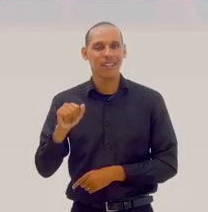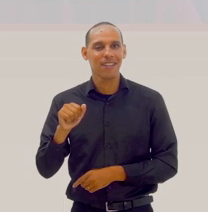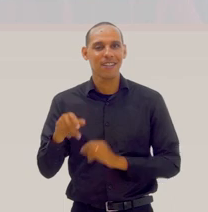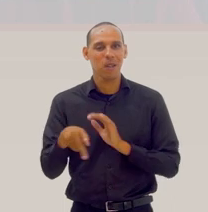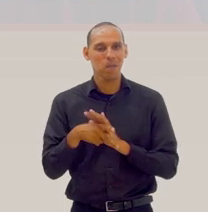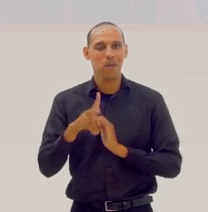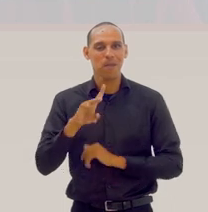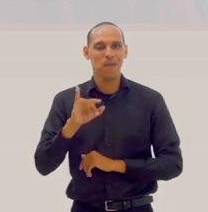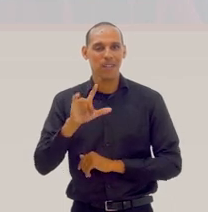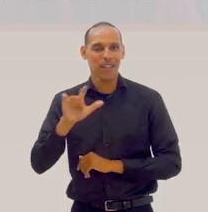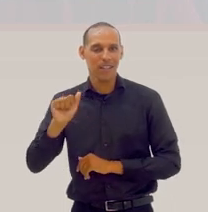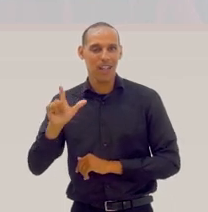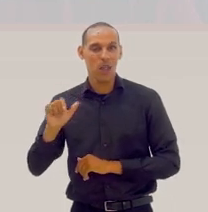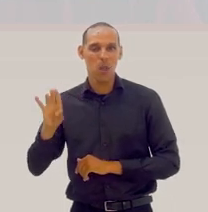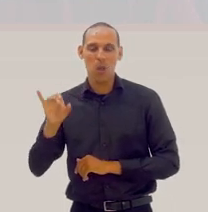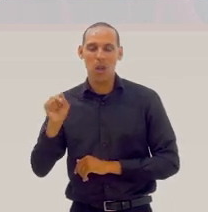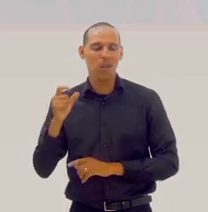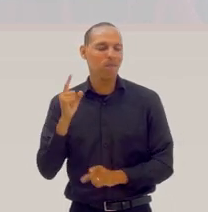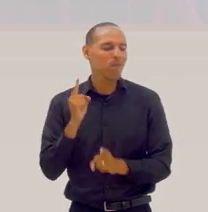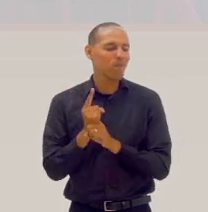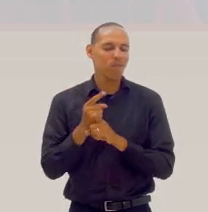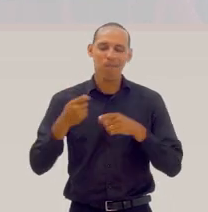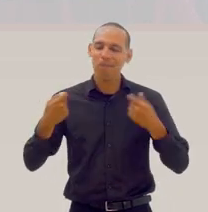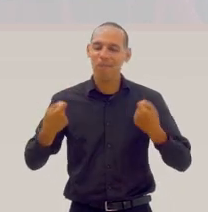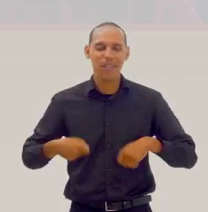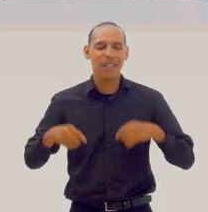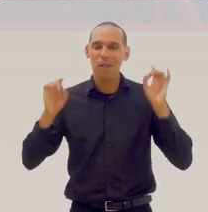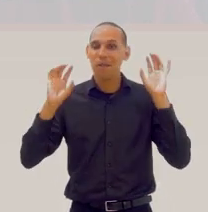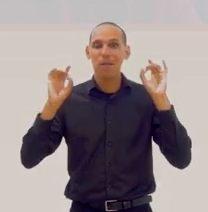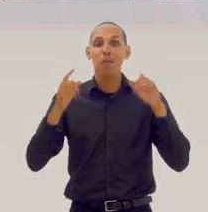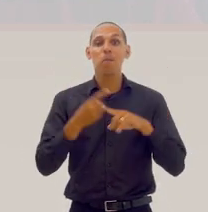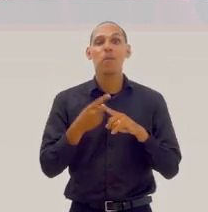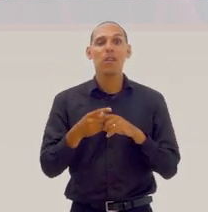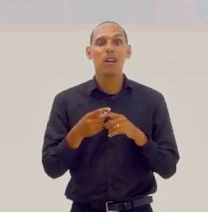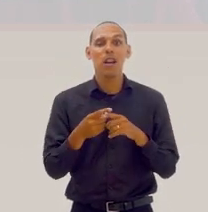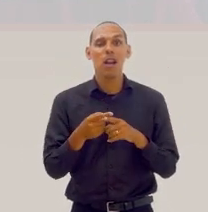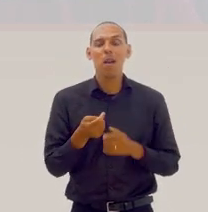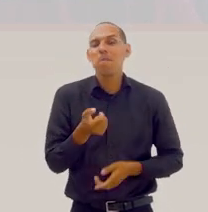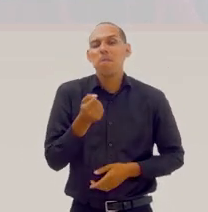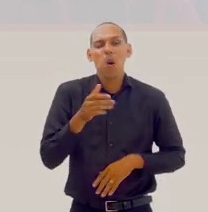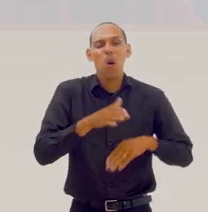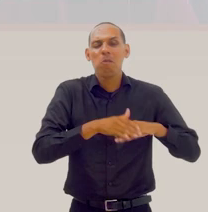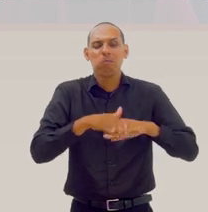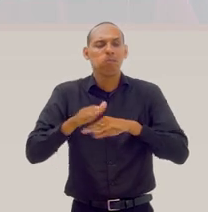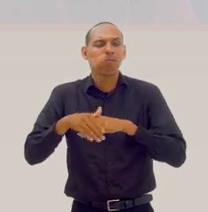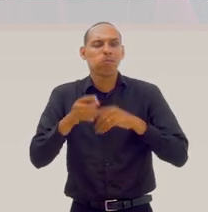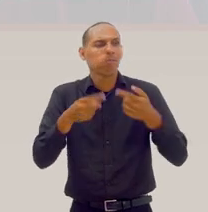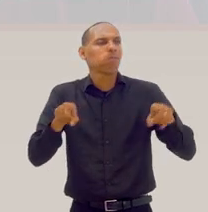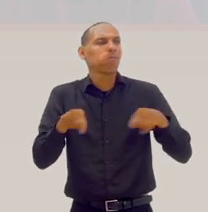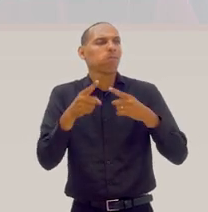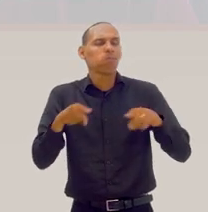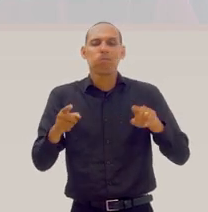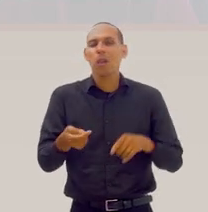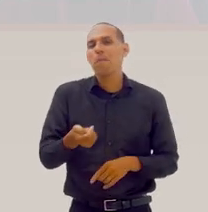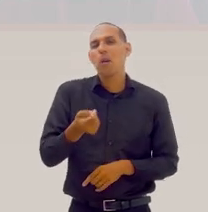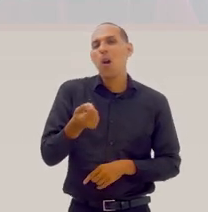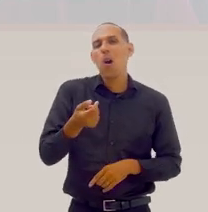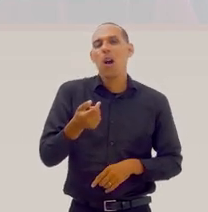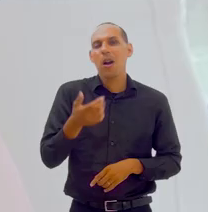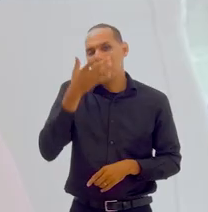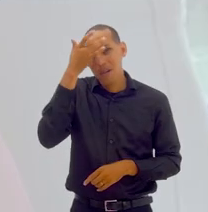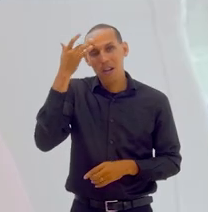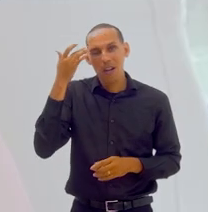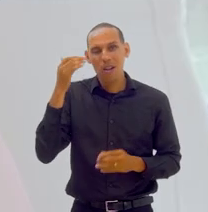um elemento essencial, porque elas eram pouquíssimo executadas, basicamente porque